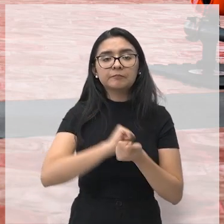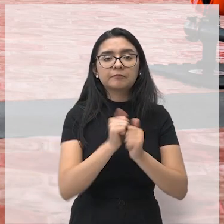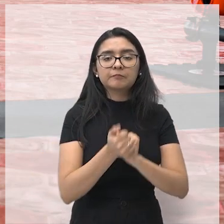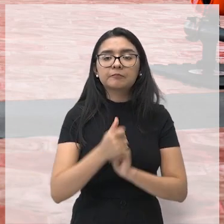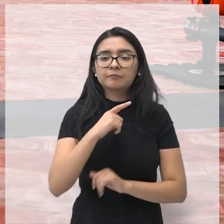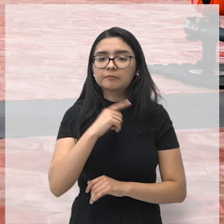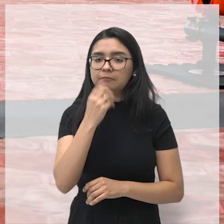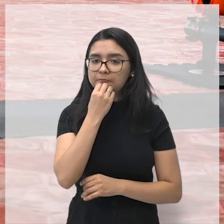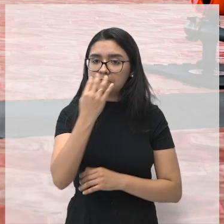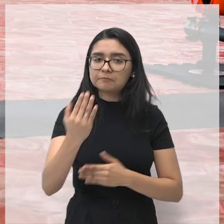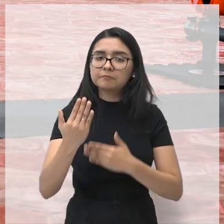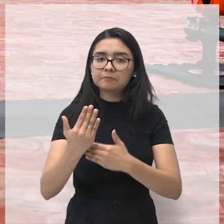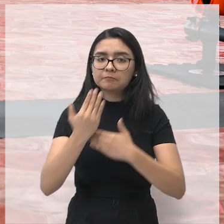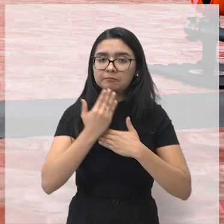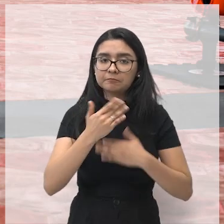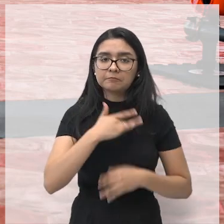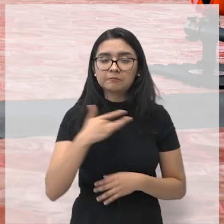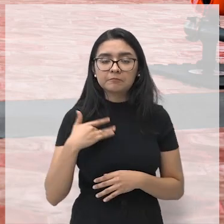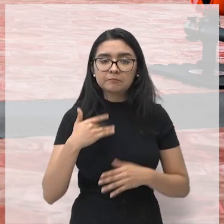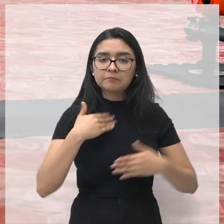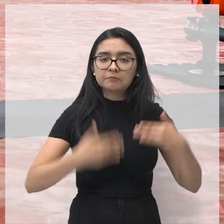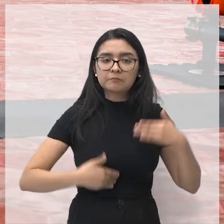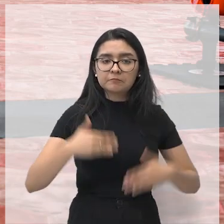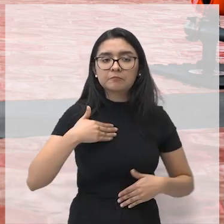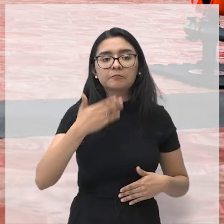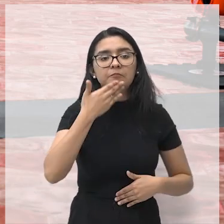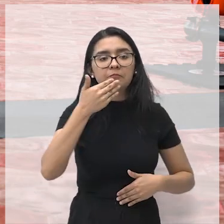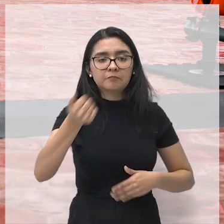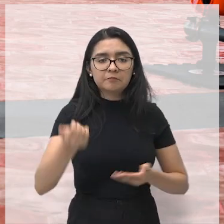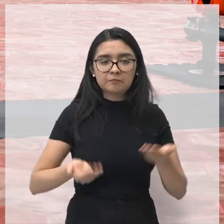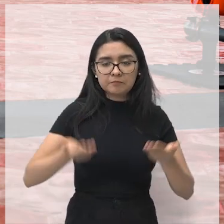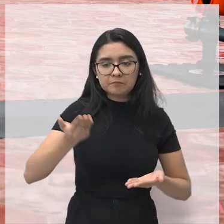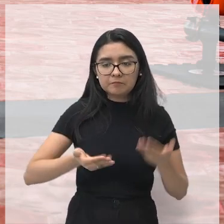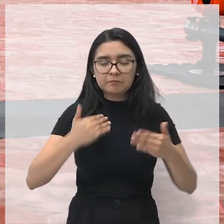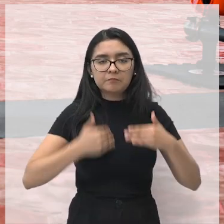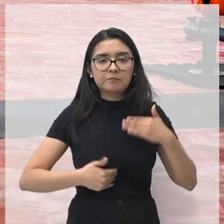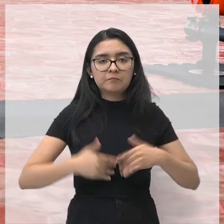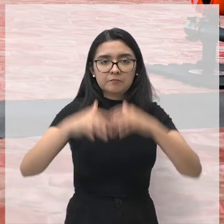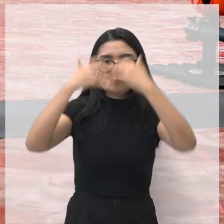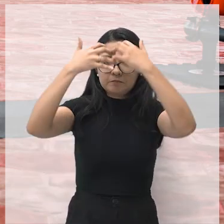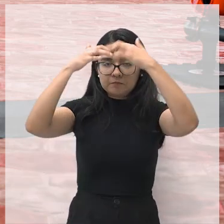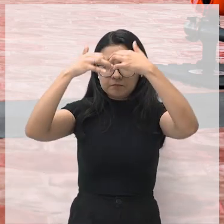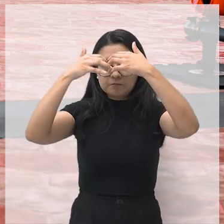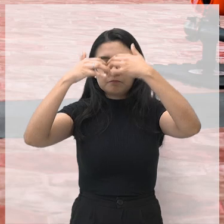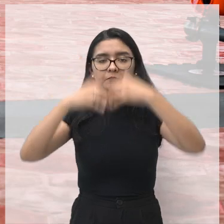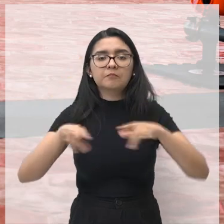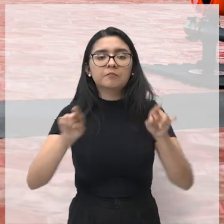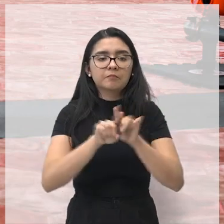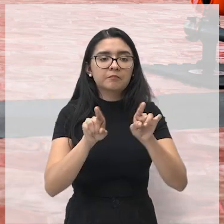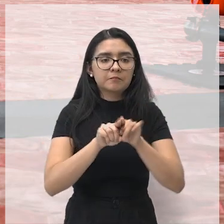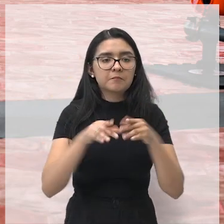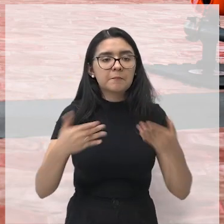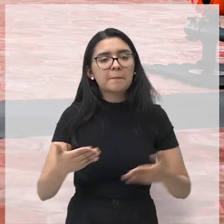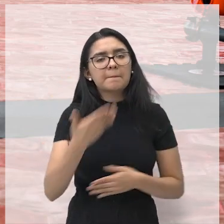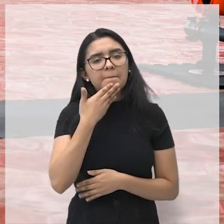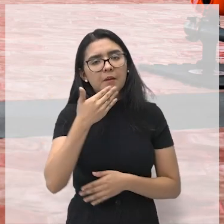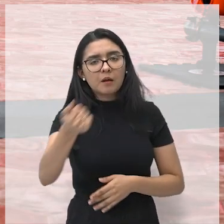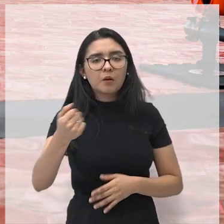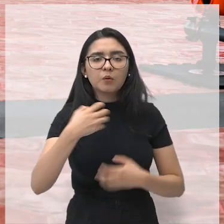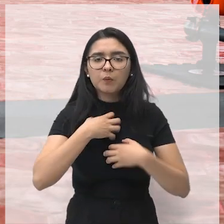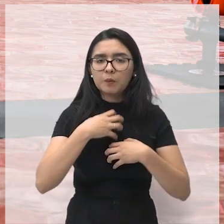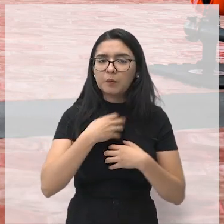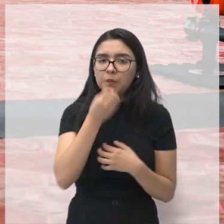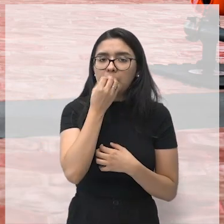proporcionam benefício para o nosso corpo, como a melhora do equilíbrio físico e mental, aumentam a sensação de